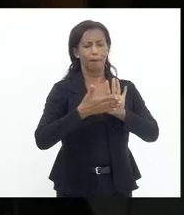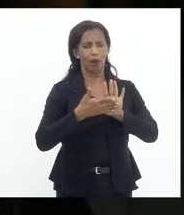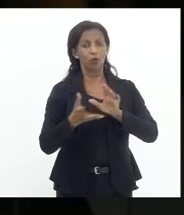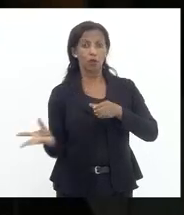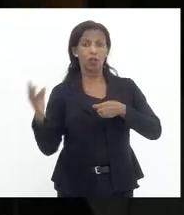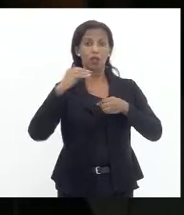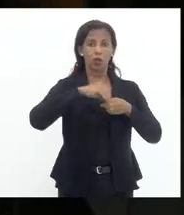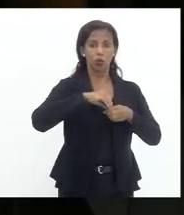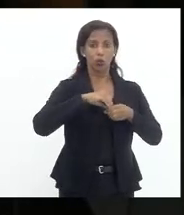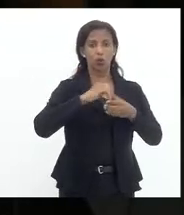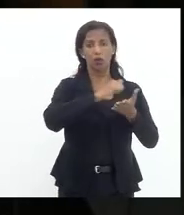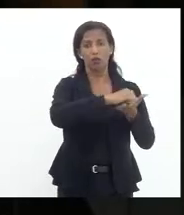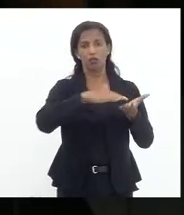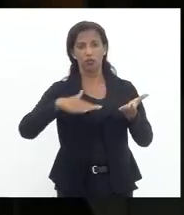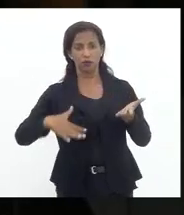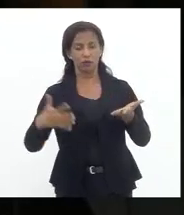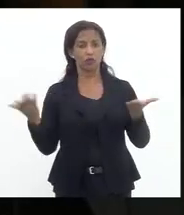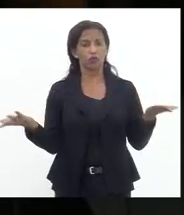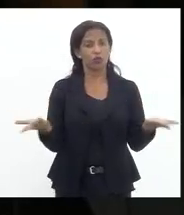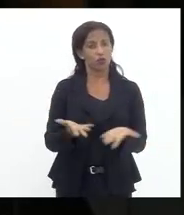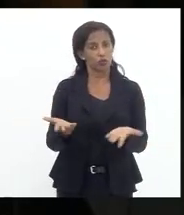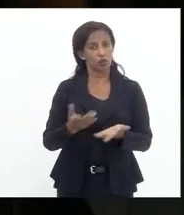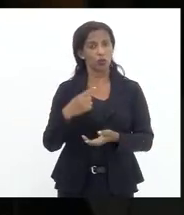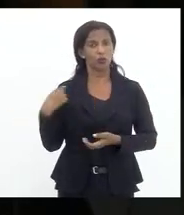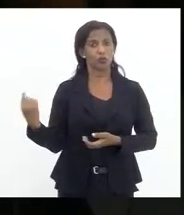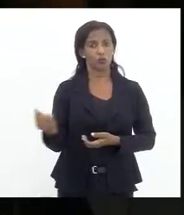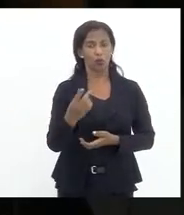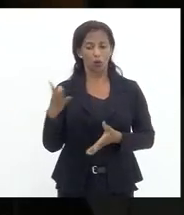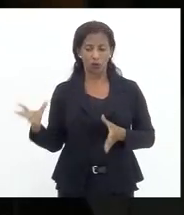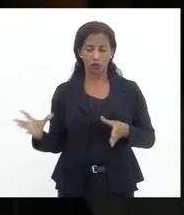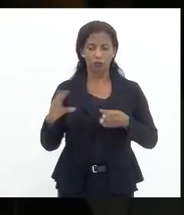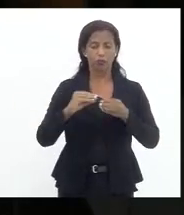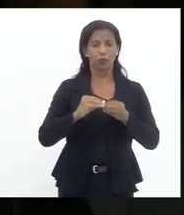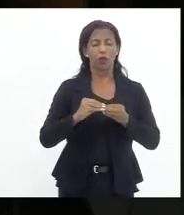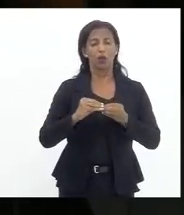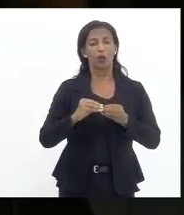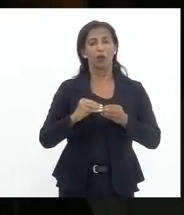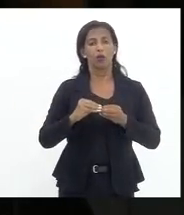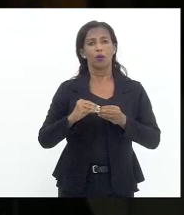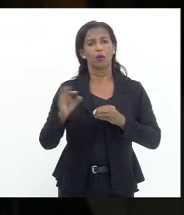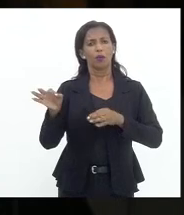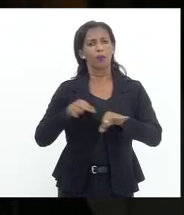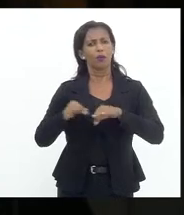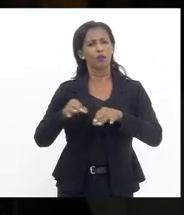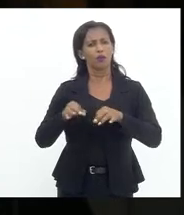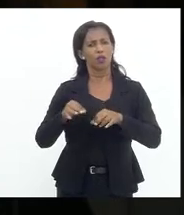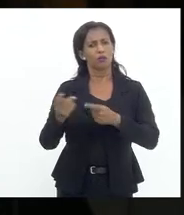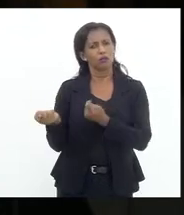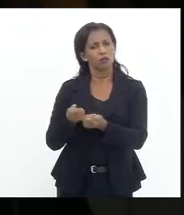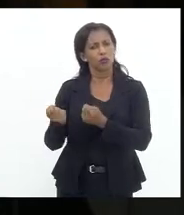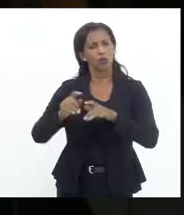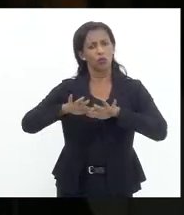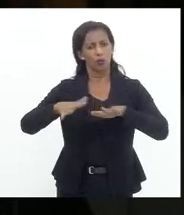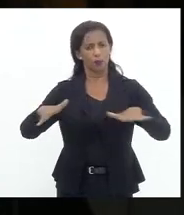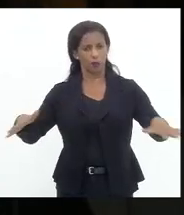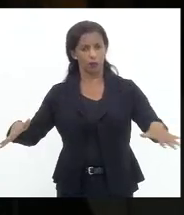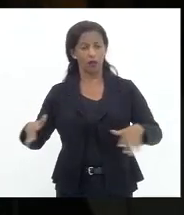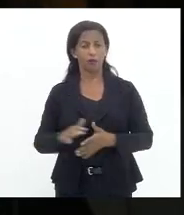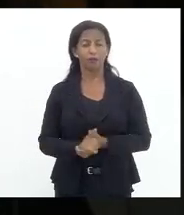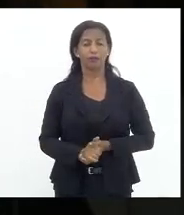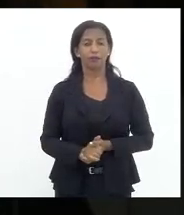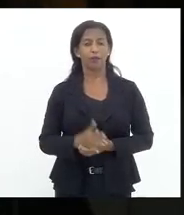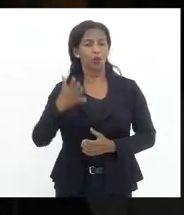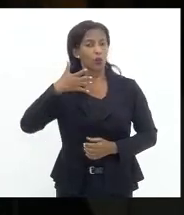inclui atividades que hoje nós englobamos aqui no projeto da Economia do Mar. O fórum que o presidente André